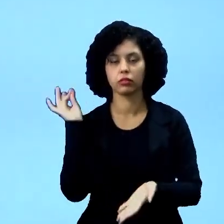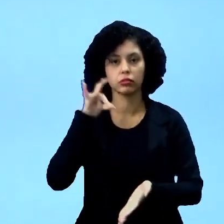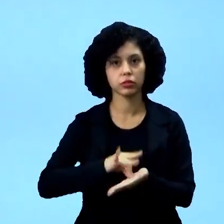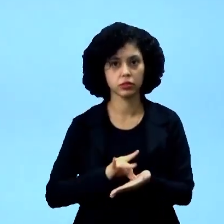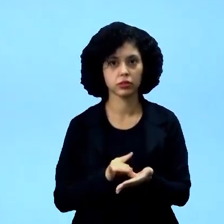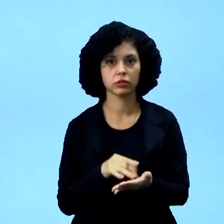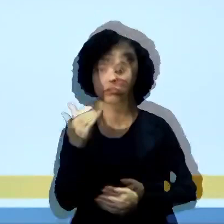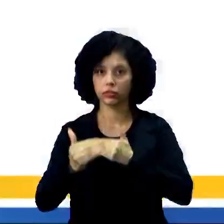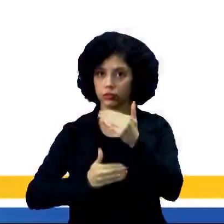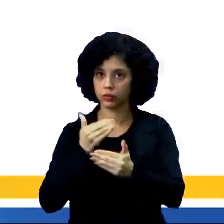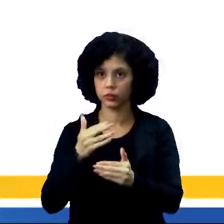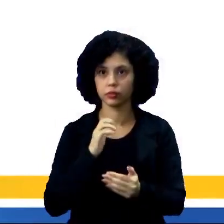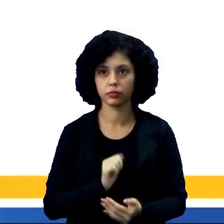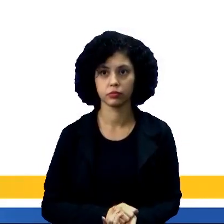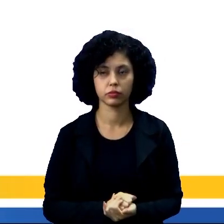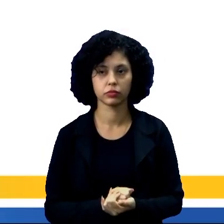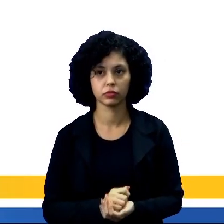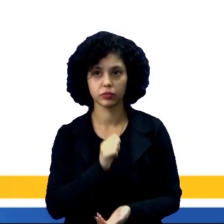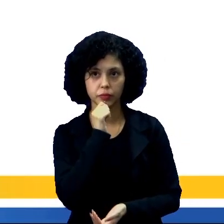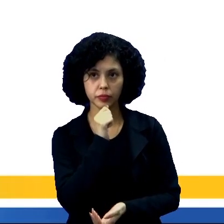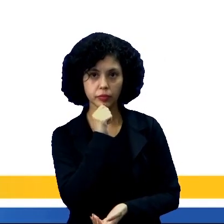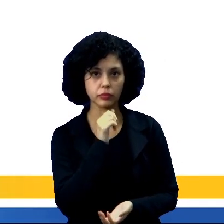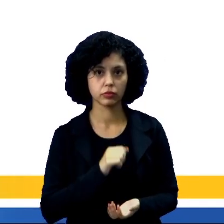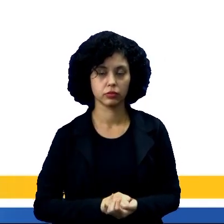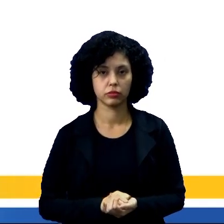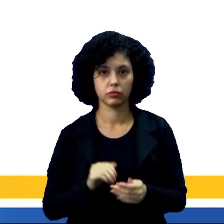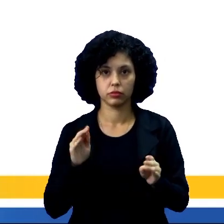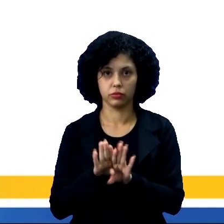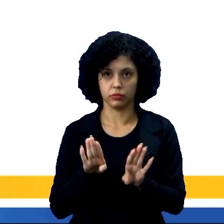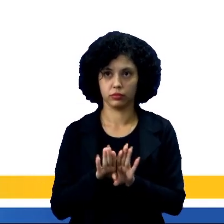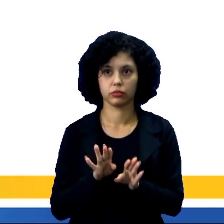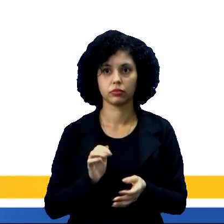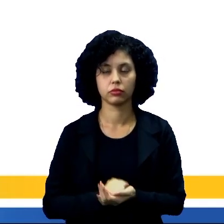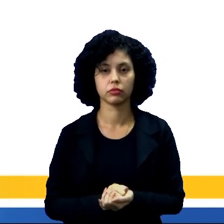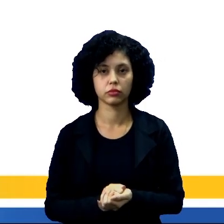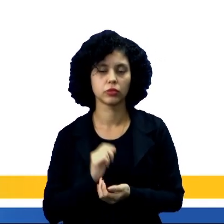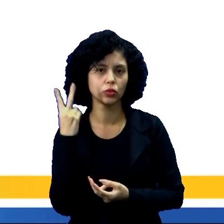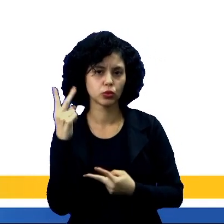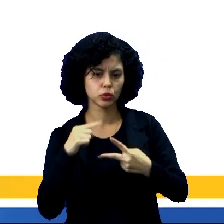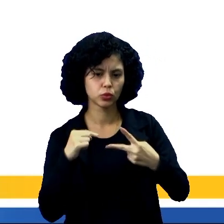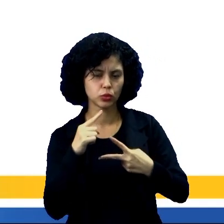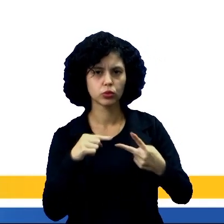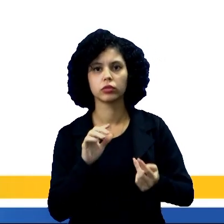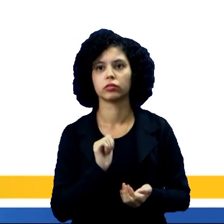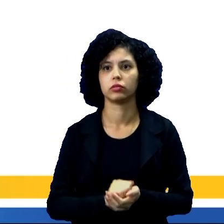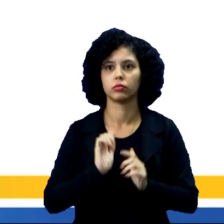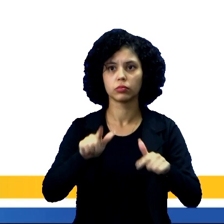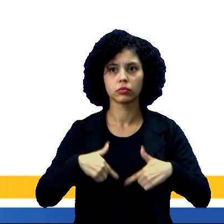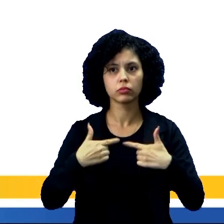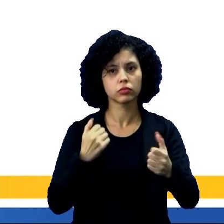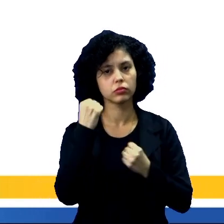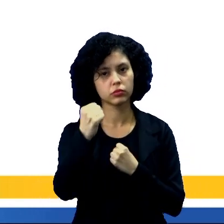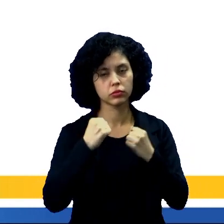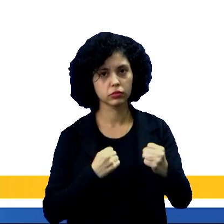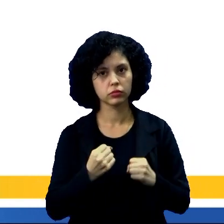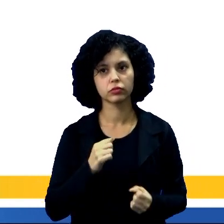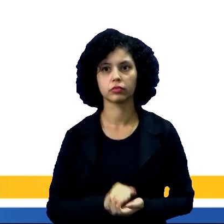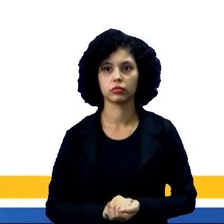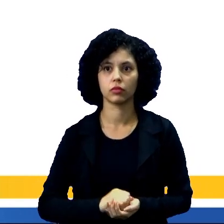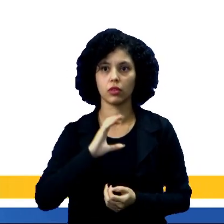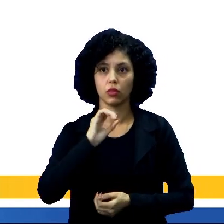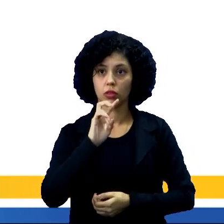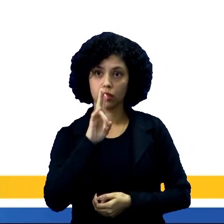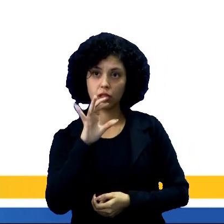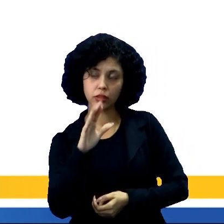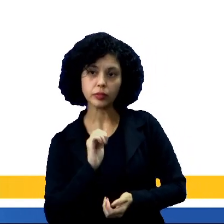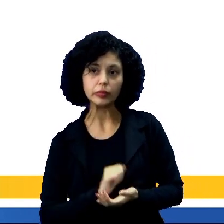de quem está desenvolvendo, beleza? Então, entendido isso, a gente tem dois elementos importantes a observar sobre as lutas, que são as lutas